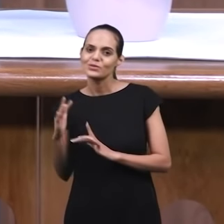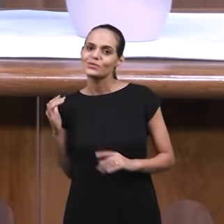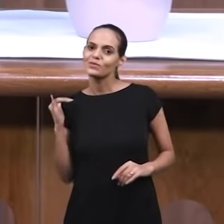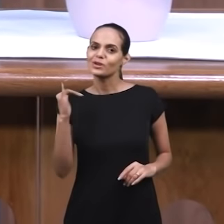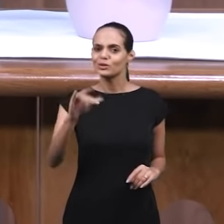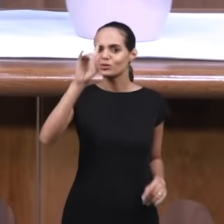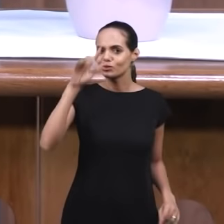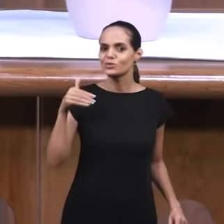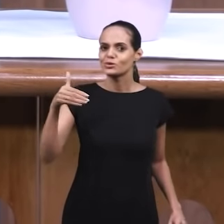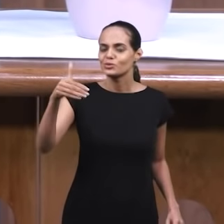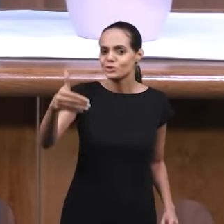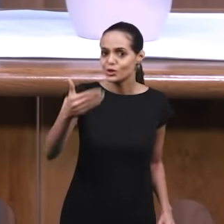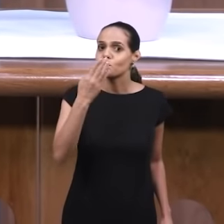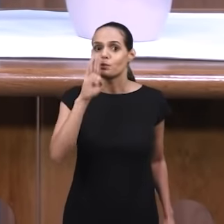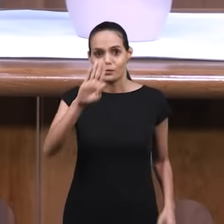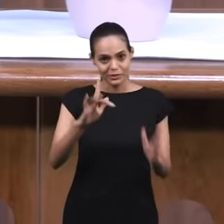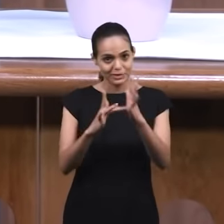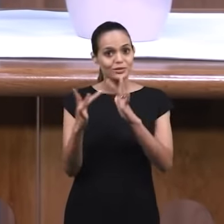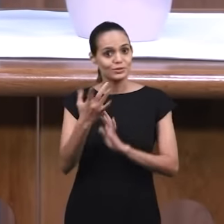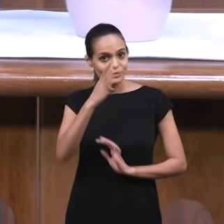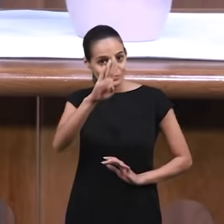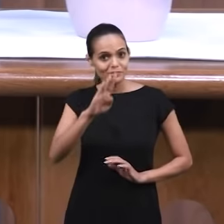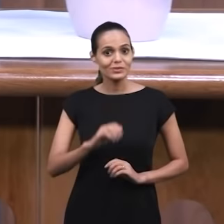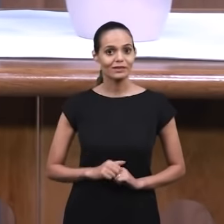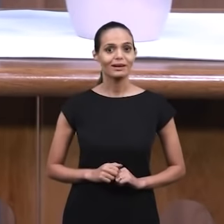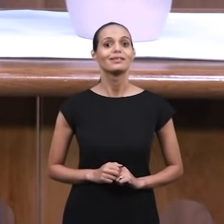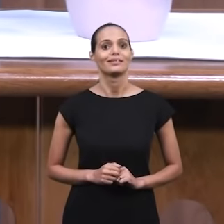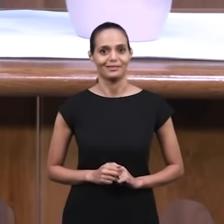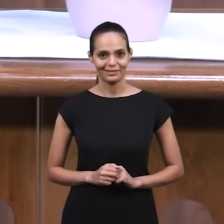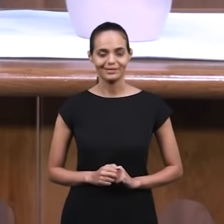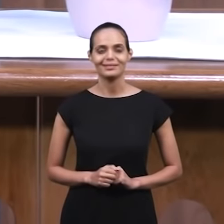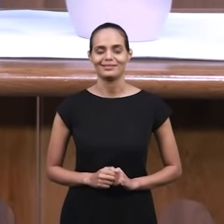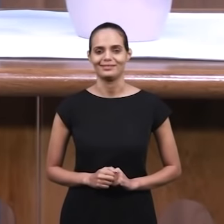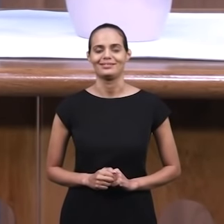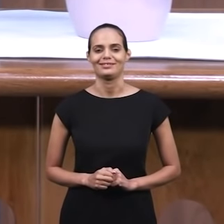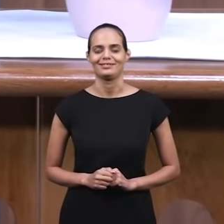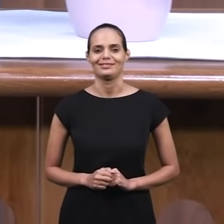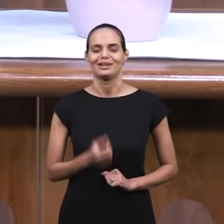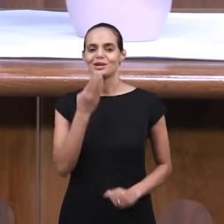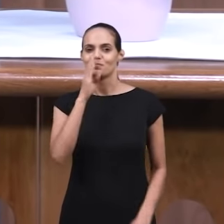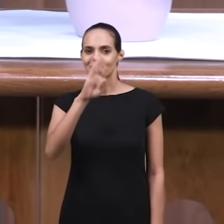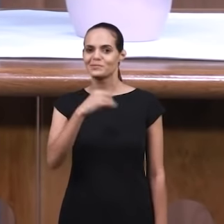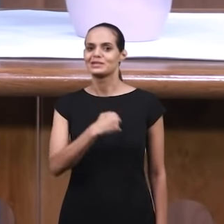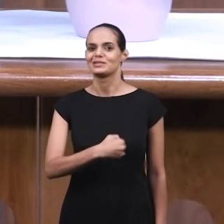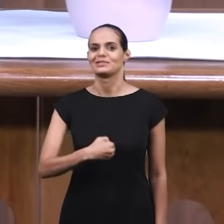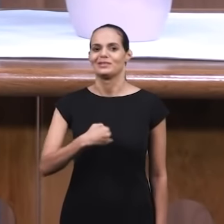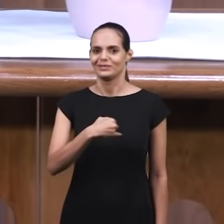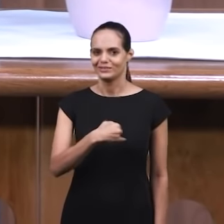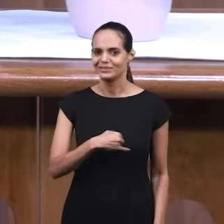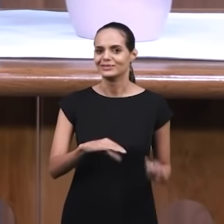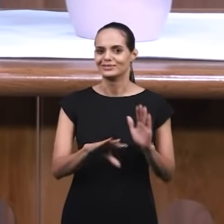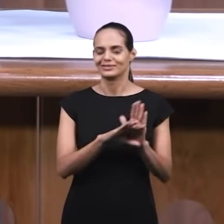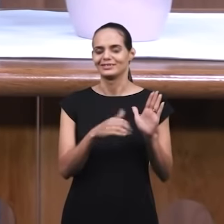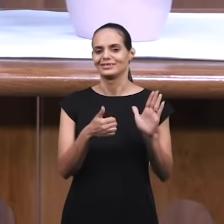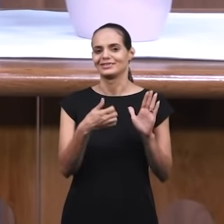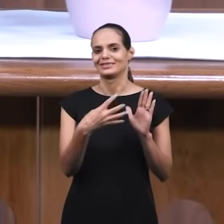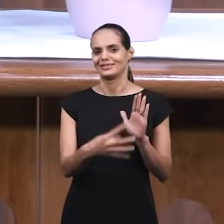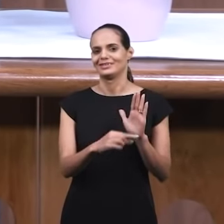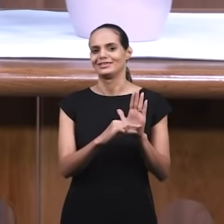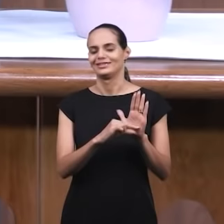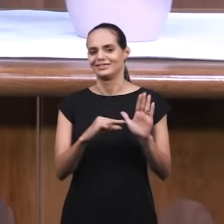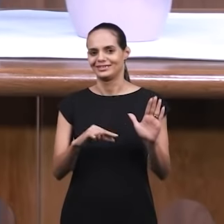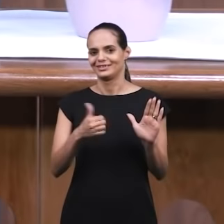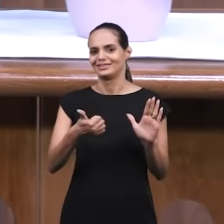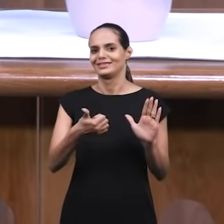foi através de uma promessa que ele fez. E ele fez essa promessa lá no Evangelho de João, no capítulo 14 de João,